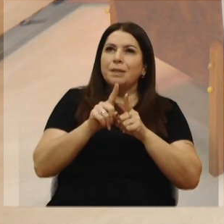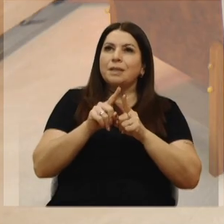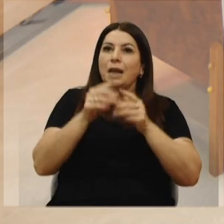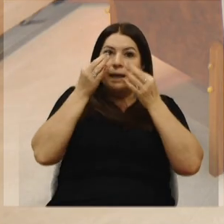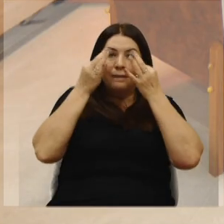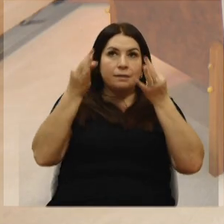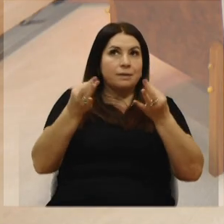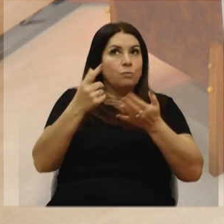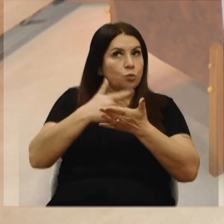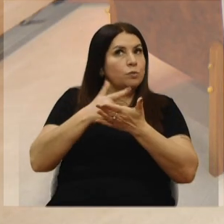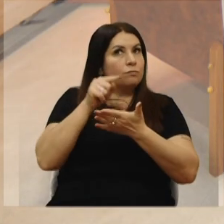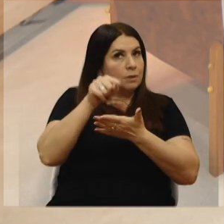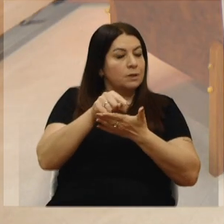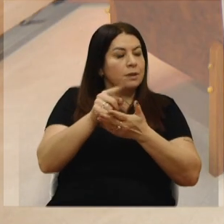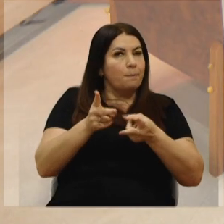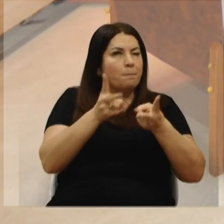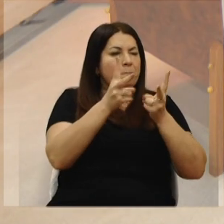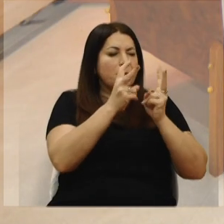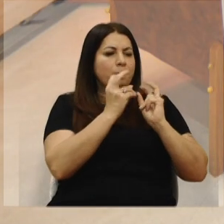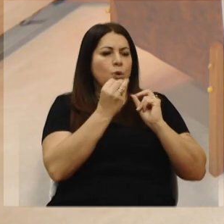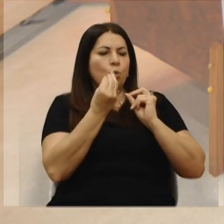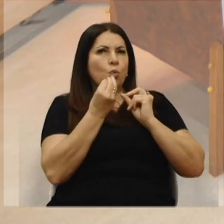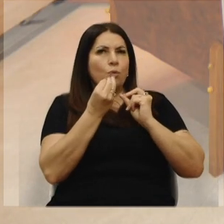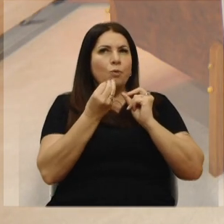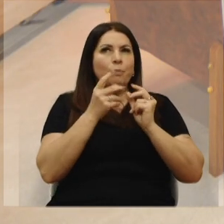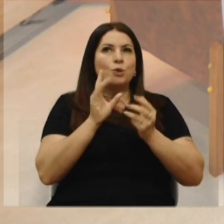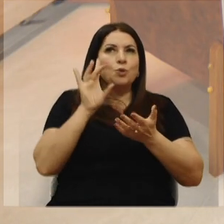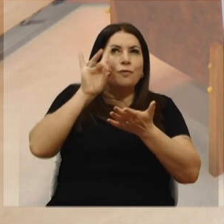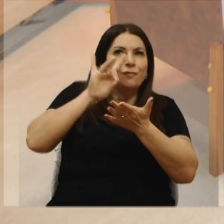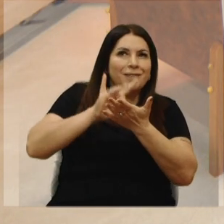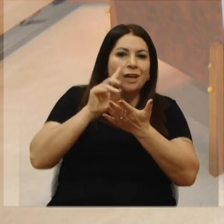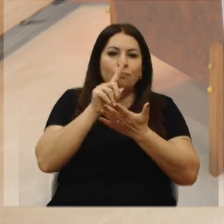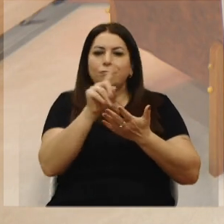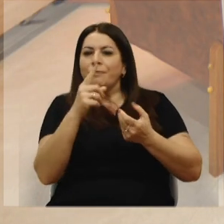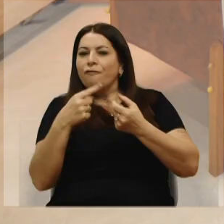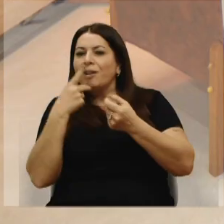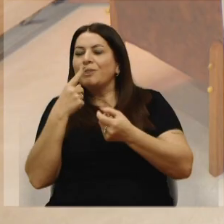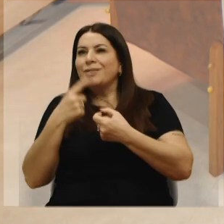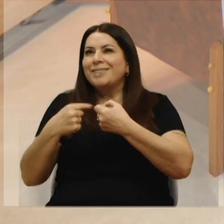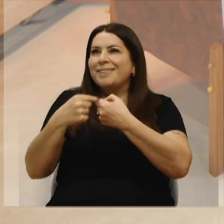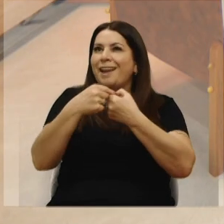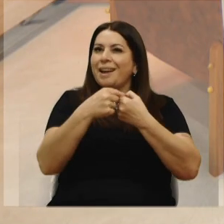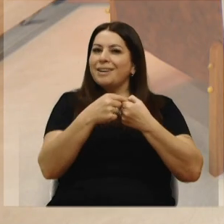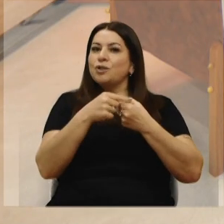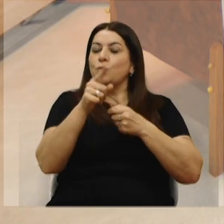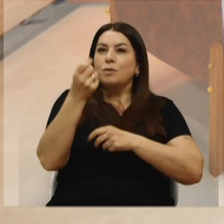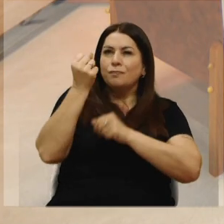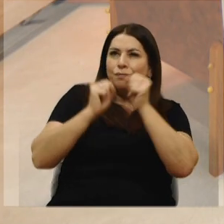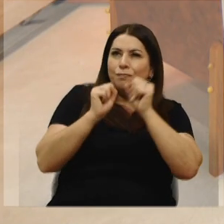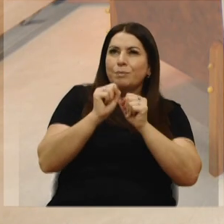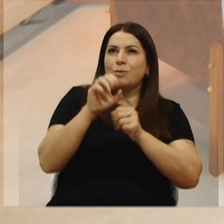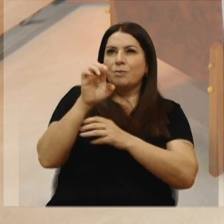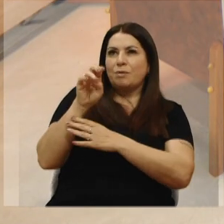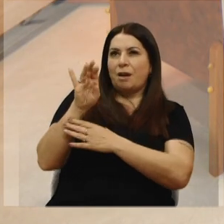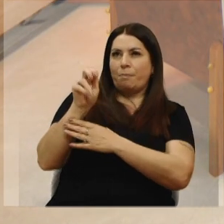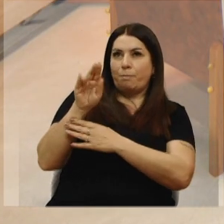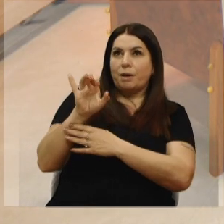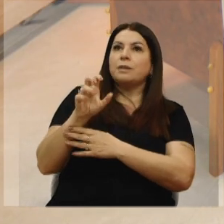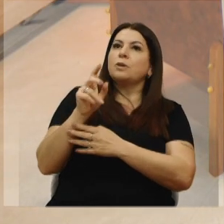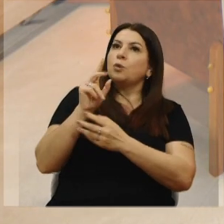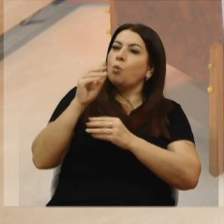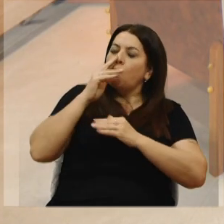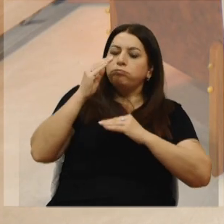também nos atentamos no livro para isso, né, de perceber como esse discurso oficial a respeito da cidade, ou então dessas fábricas, no caso da Eberle,